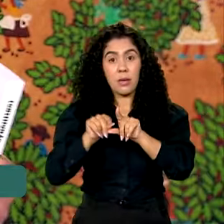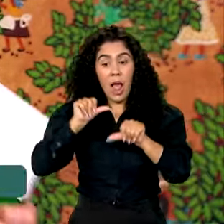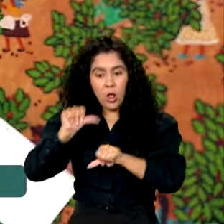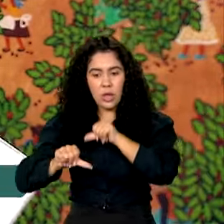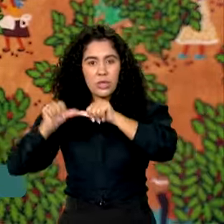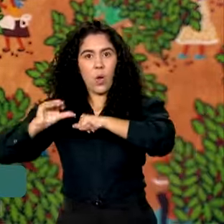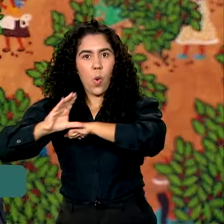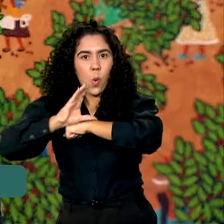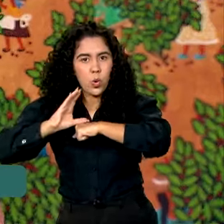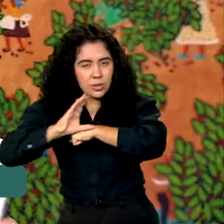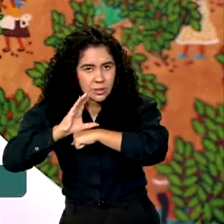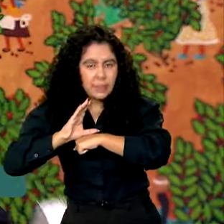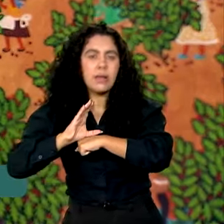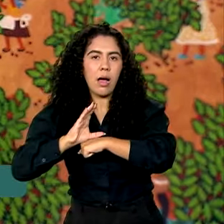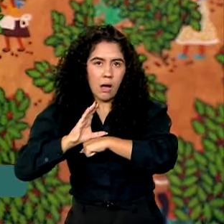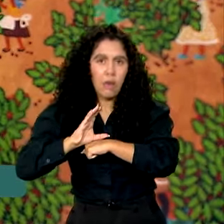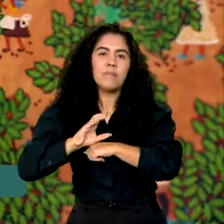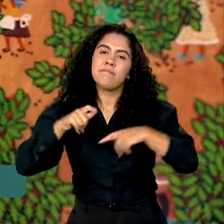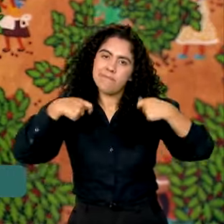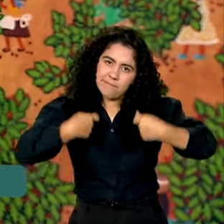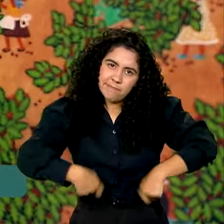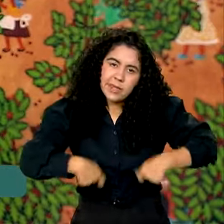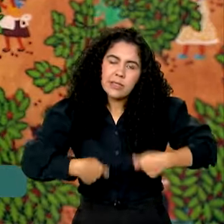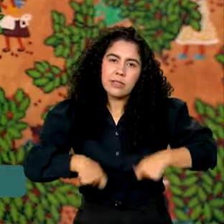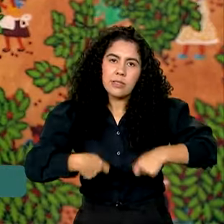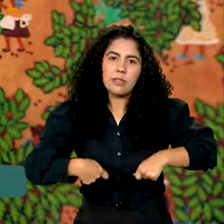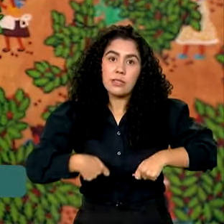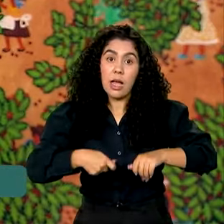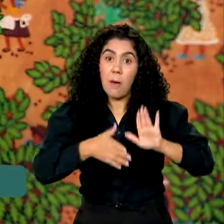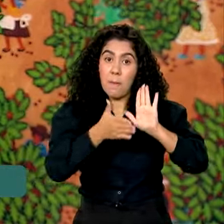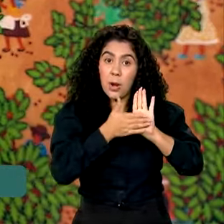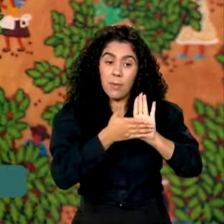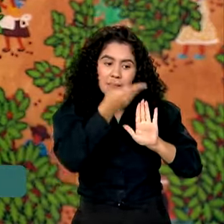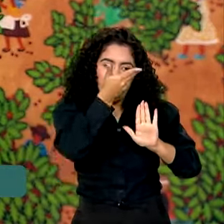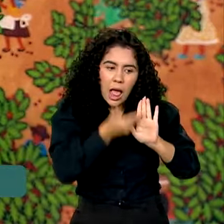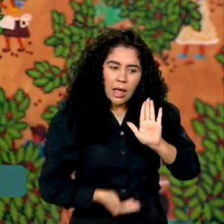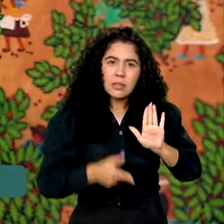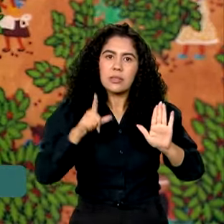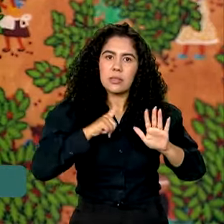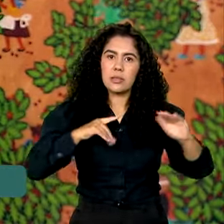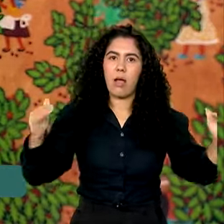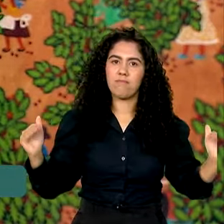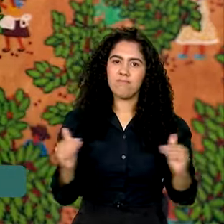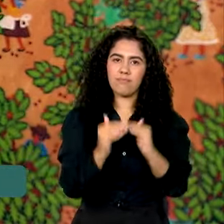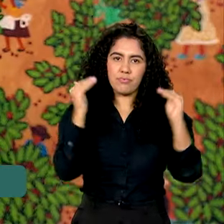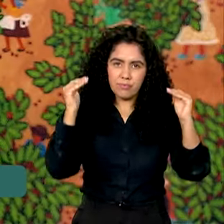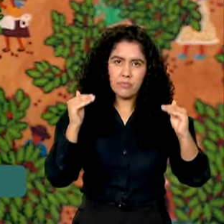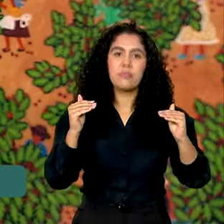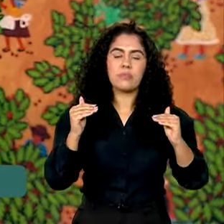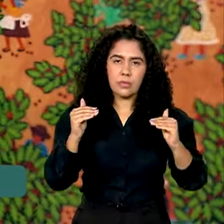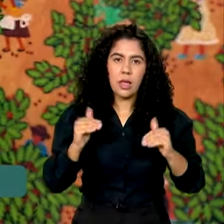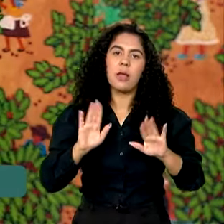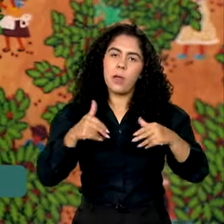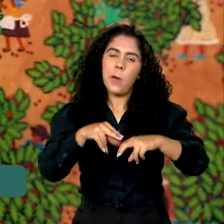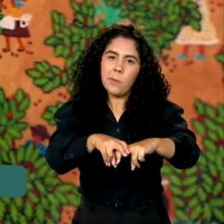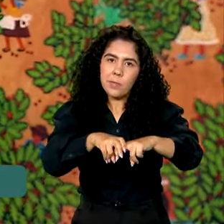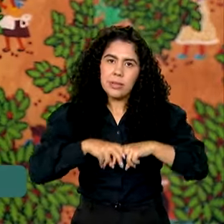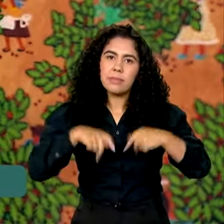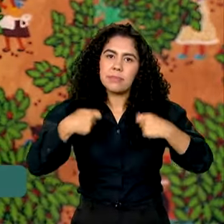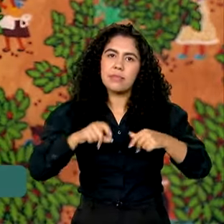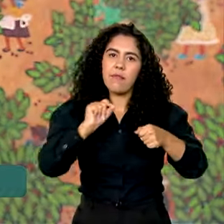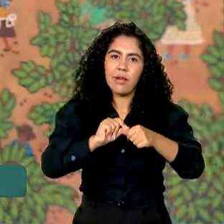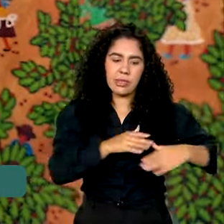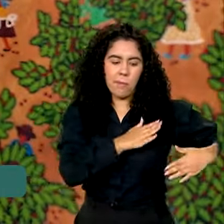Constituição, evidentemente é preciso que essa proposta seja pactuada politicamente, isso que deve acontecer